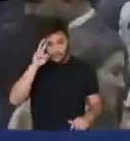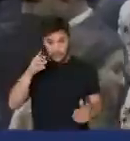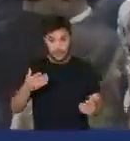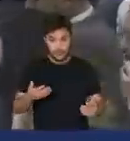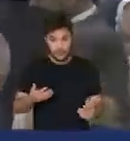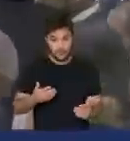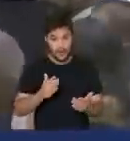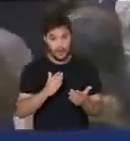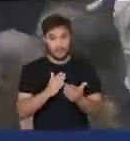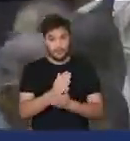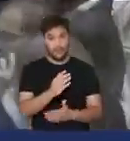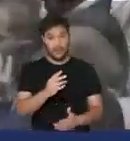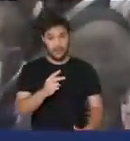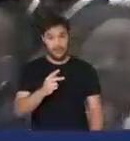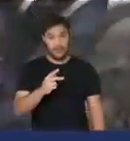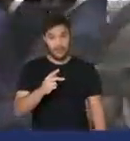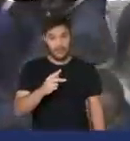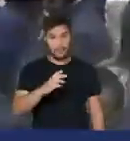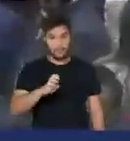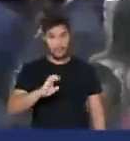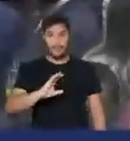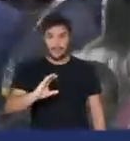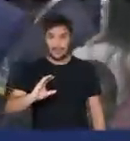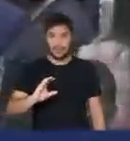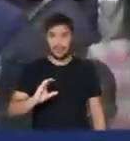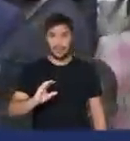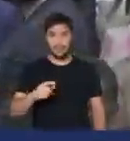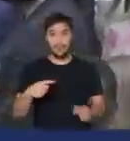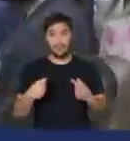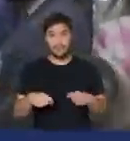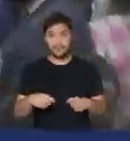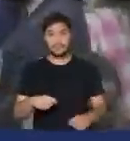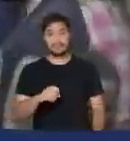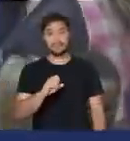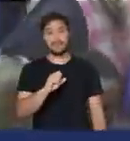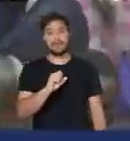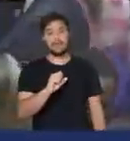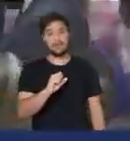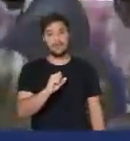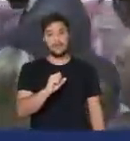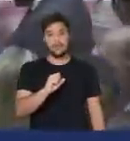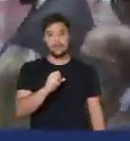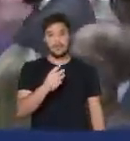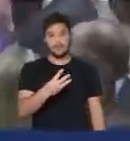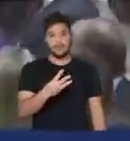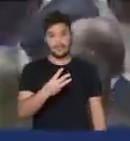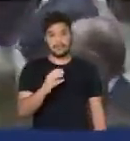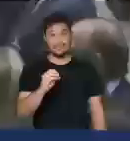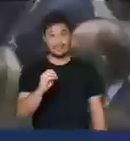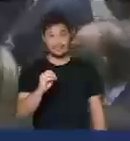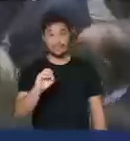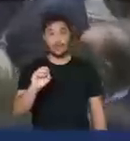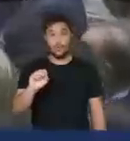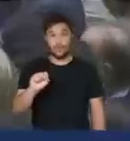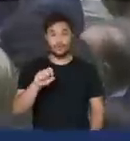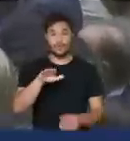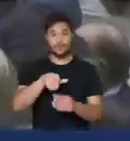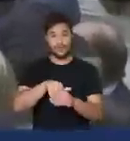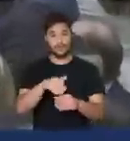para aprovar uma proposta de emenda à Constituição, são necessários pelo menos 308